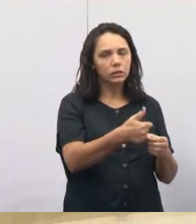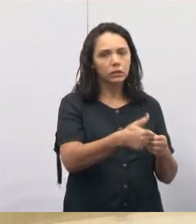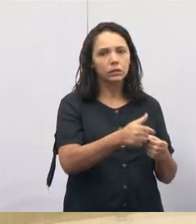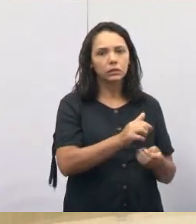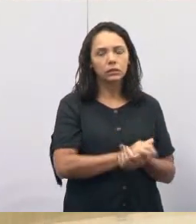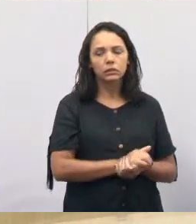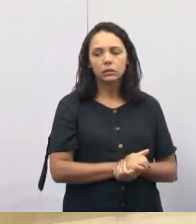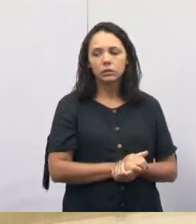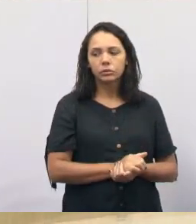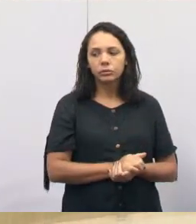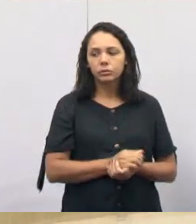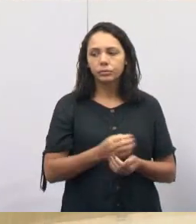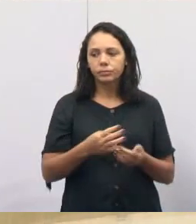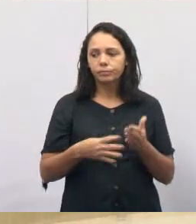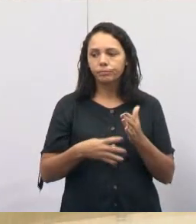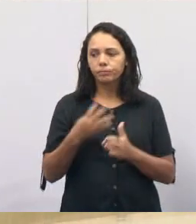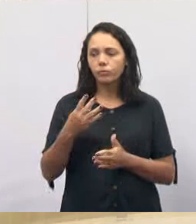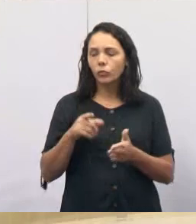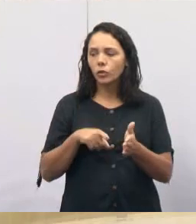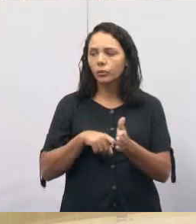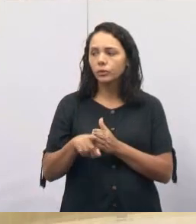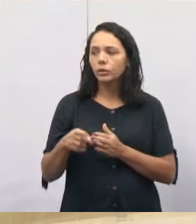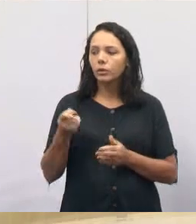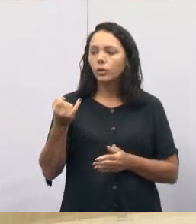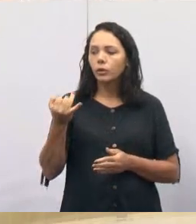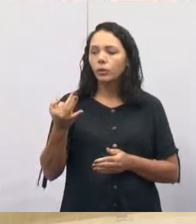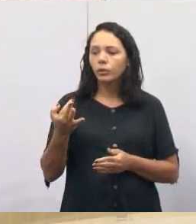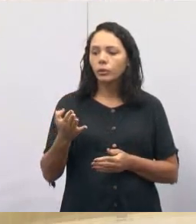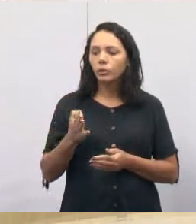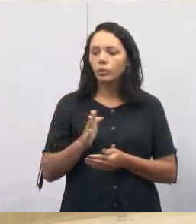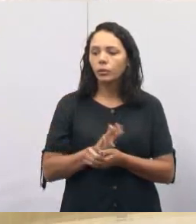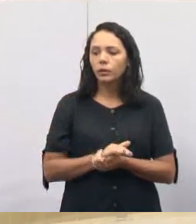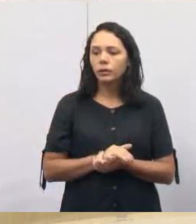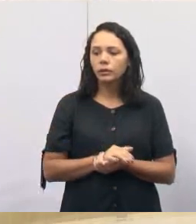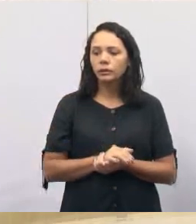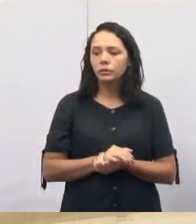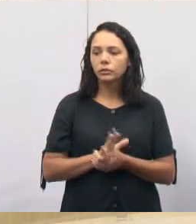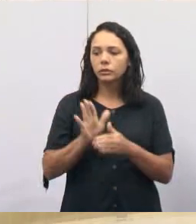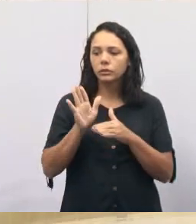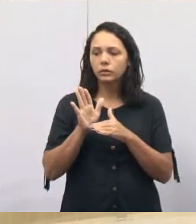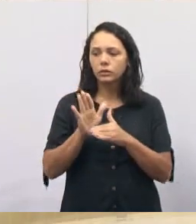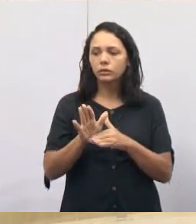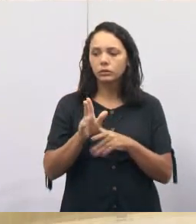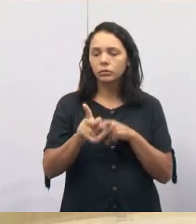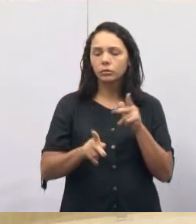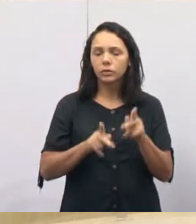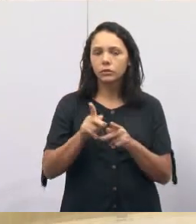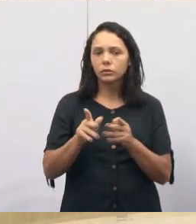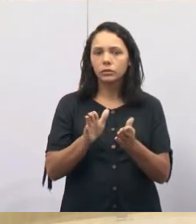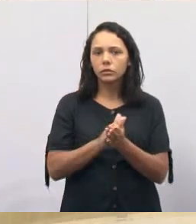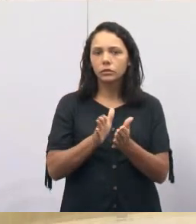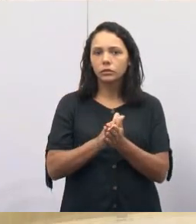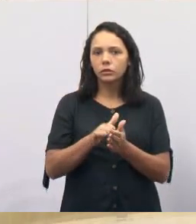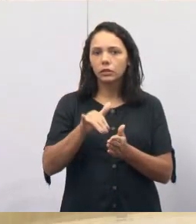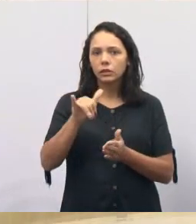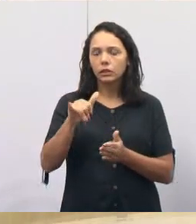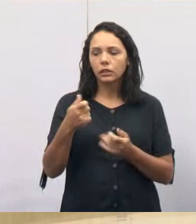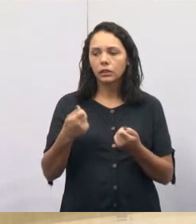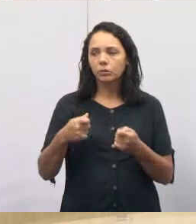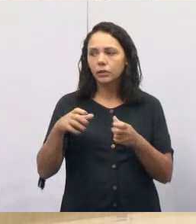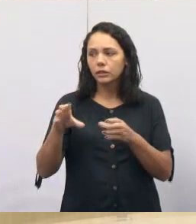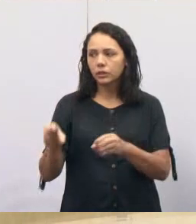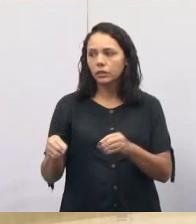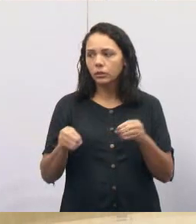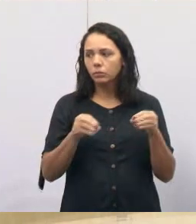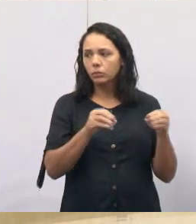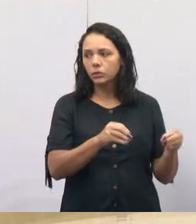CROSS. 4. Quantos são os atendimentos de média e alta complexidade da população da cidade de Jacareí que são deslocados para